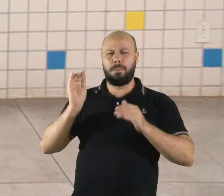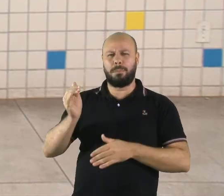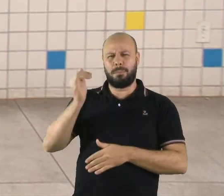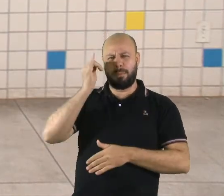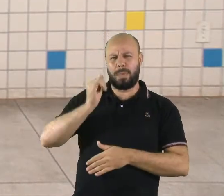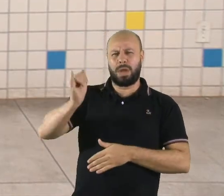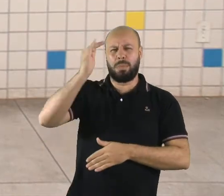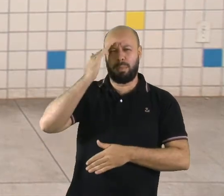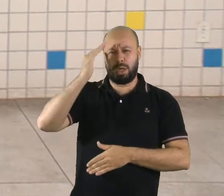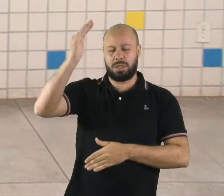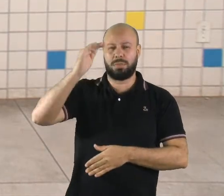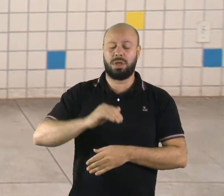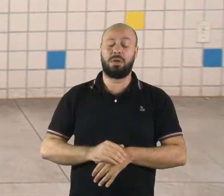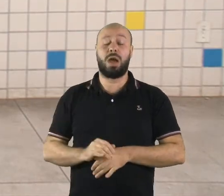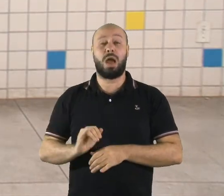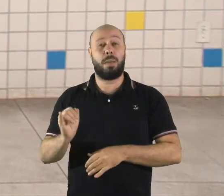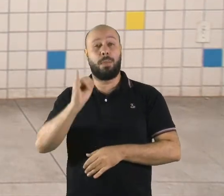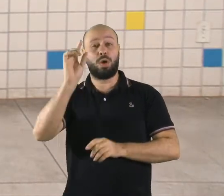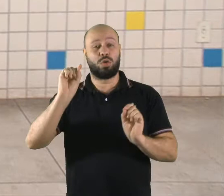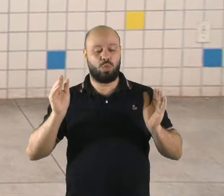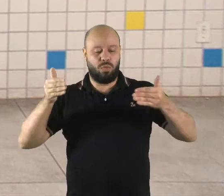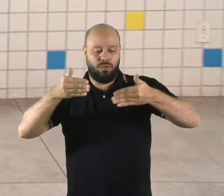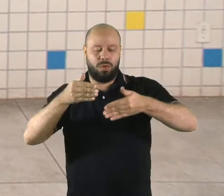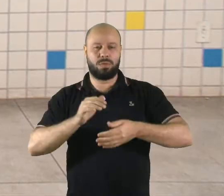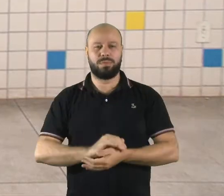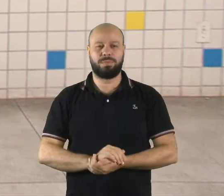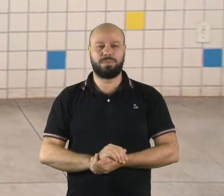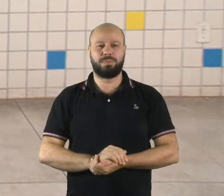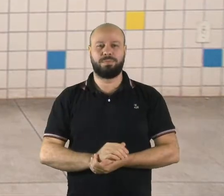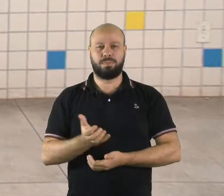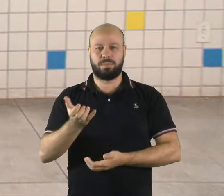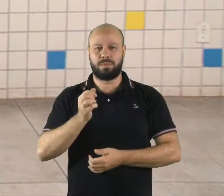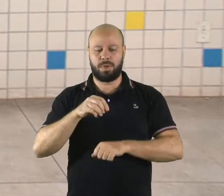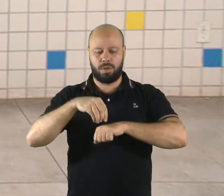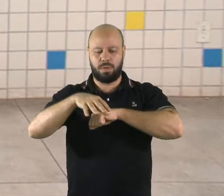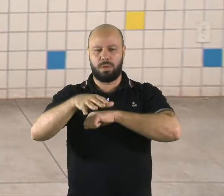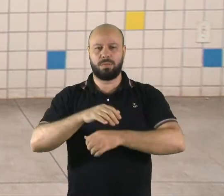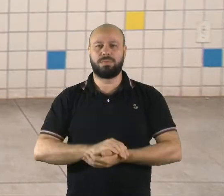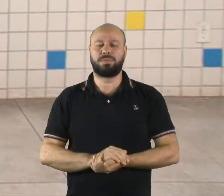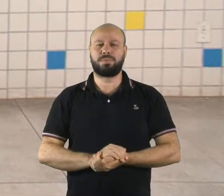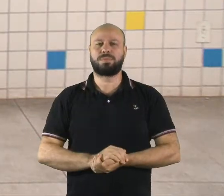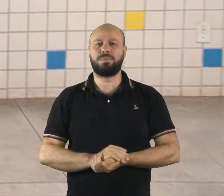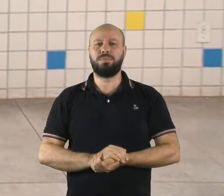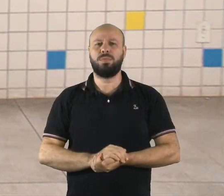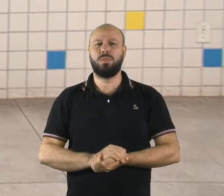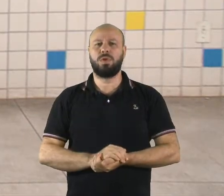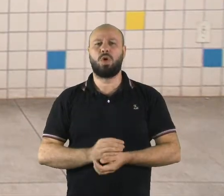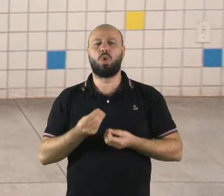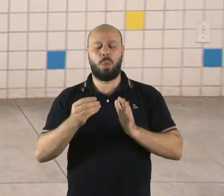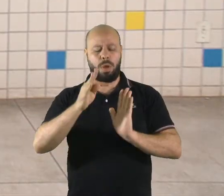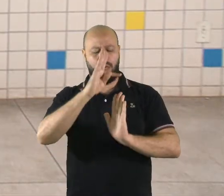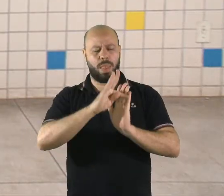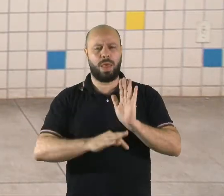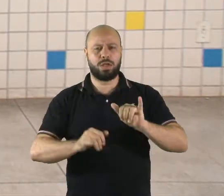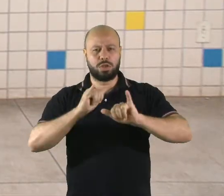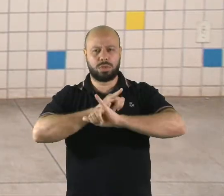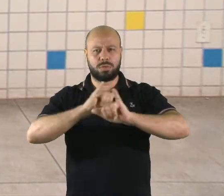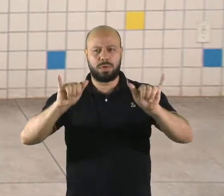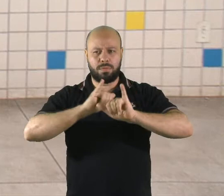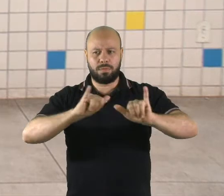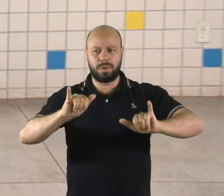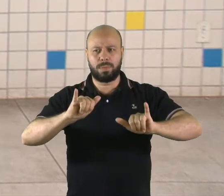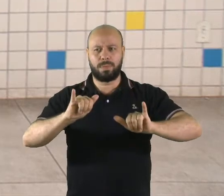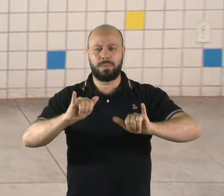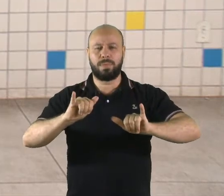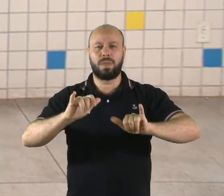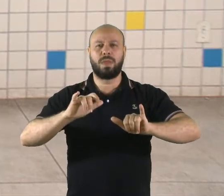na informação que você quer passar. Bem, como é um texto informativo e